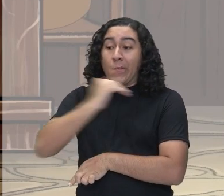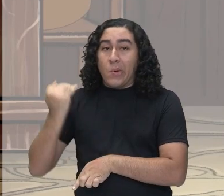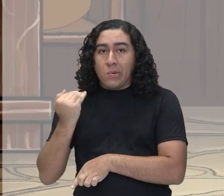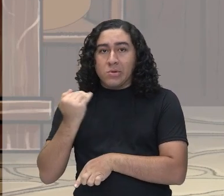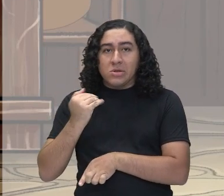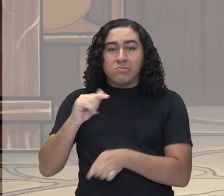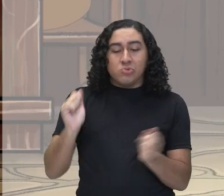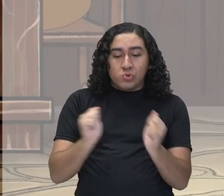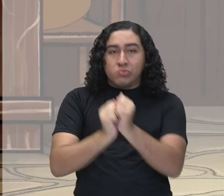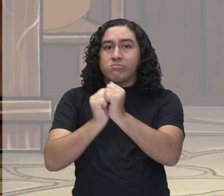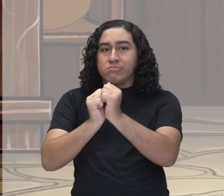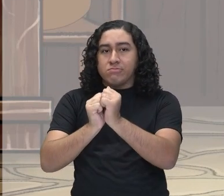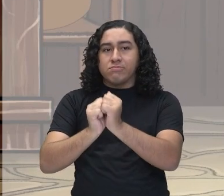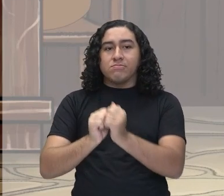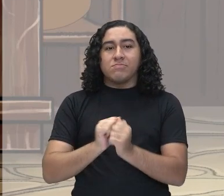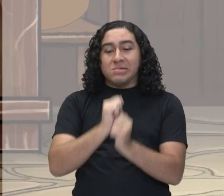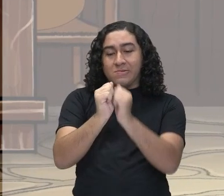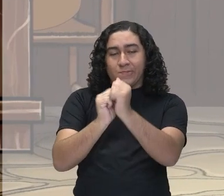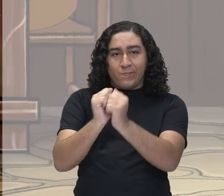morta.